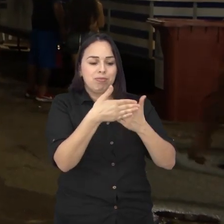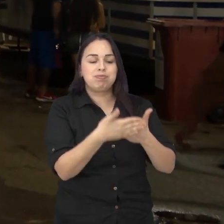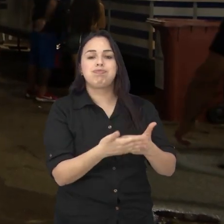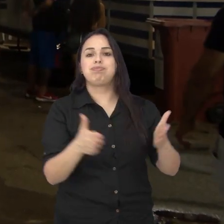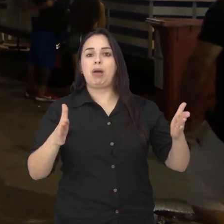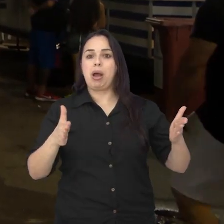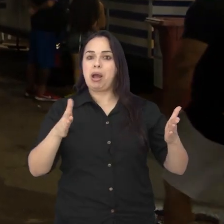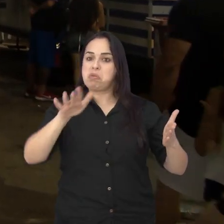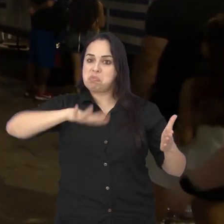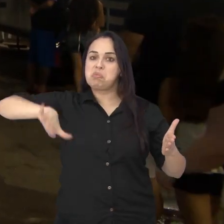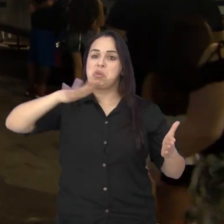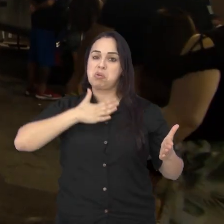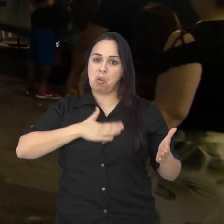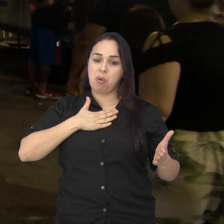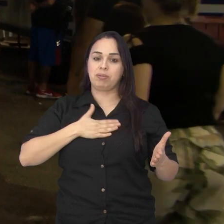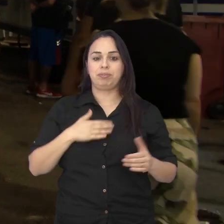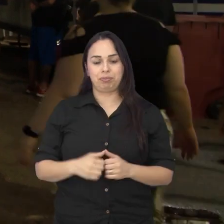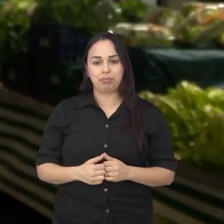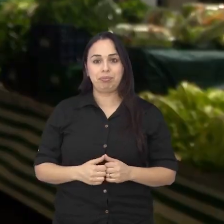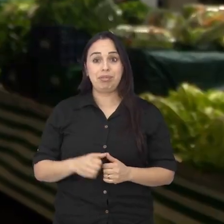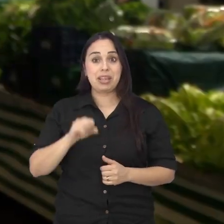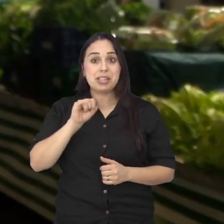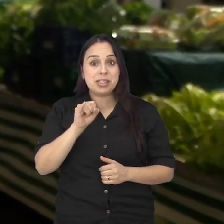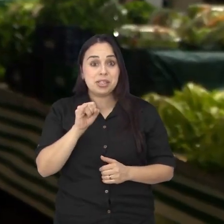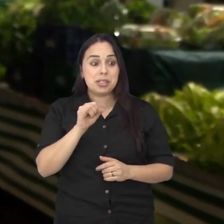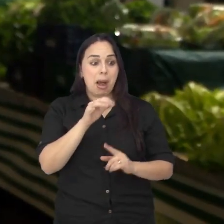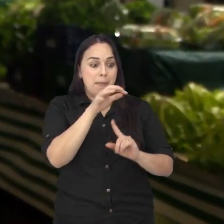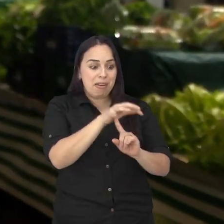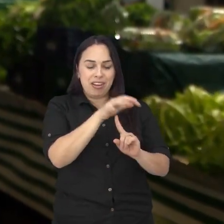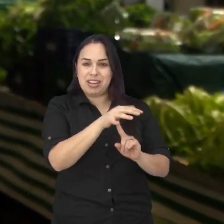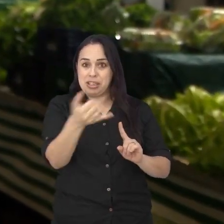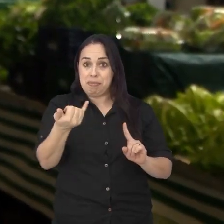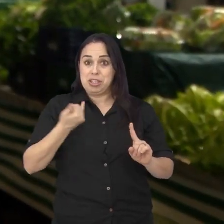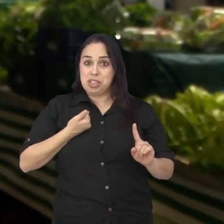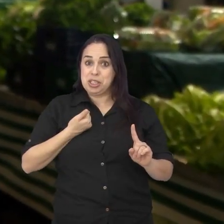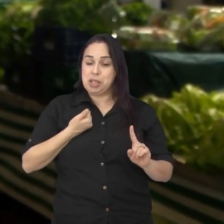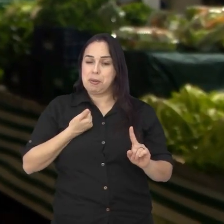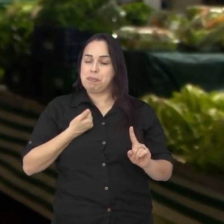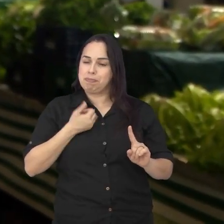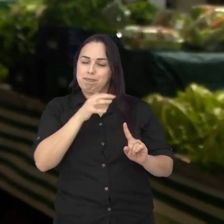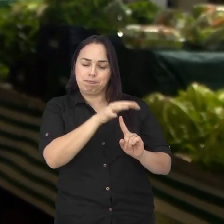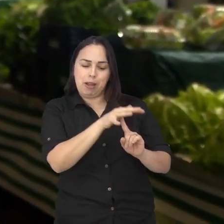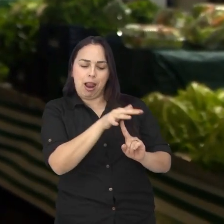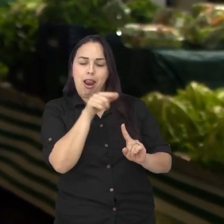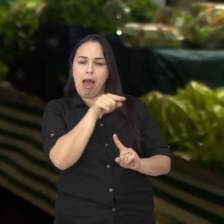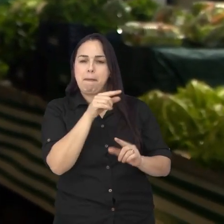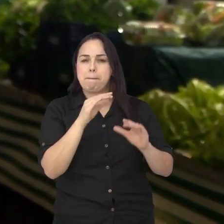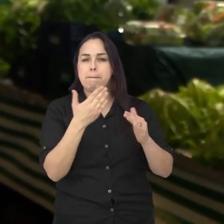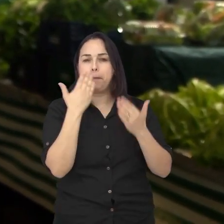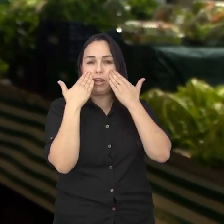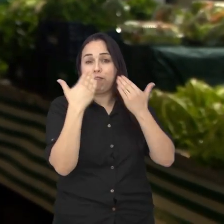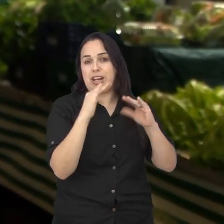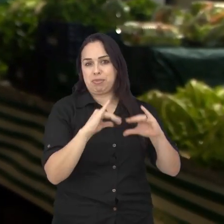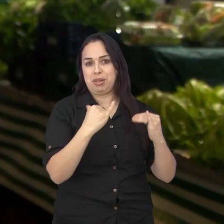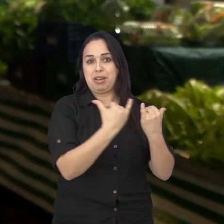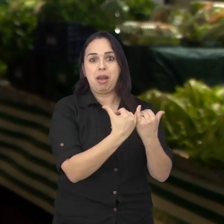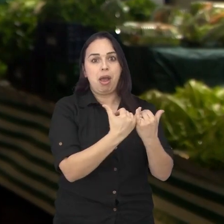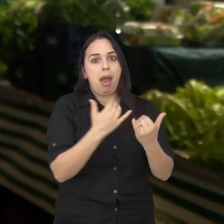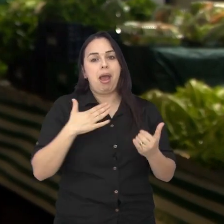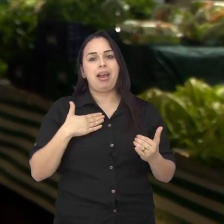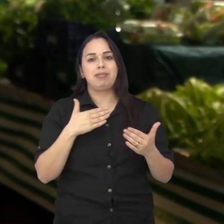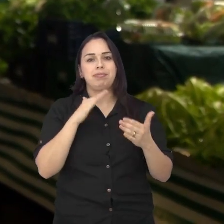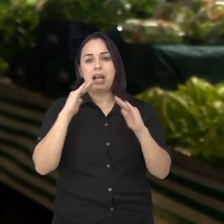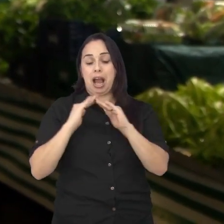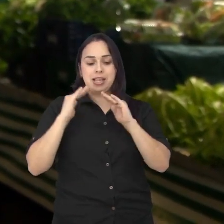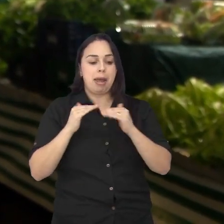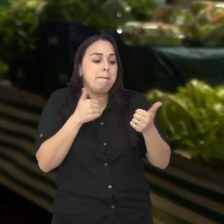na cidade foi muito bem recebida. Se abrir uma outra feira, como você tinha comentado antes sobre lá no Centro da Juventude, para mim é